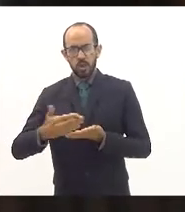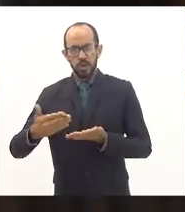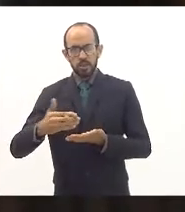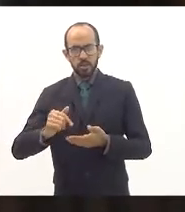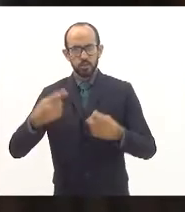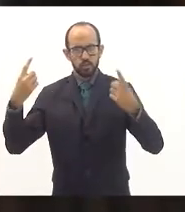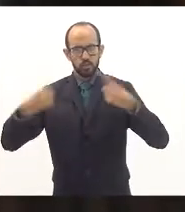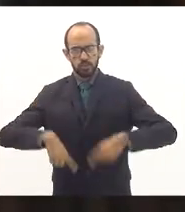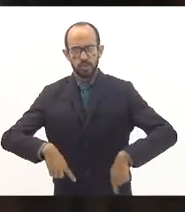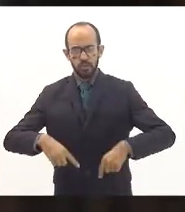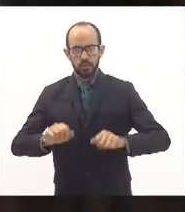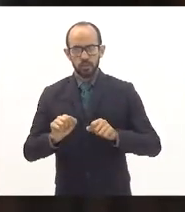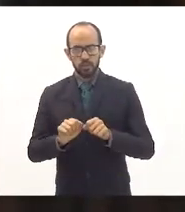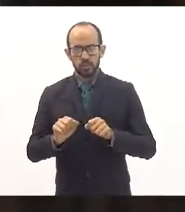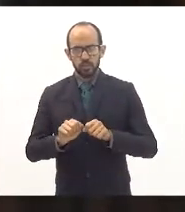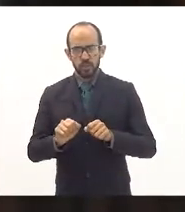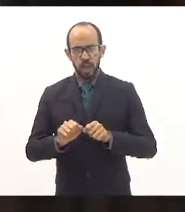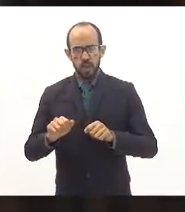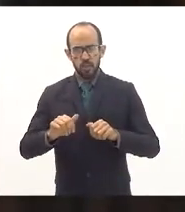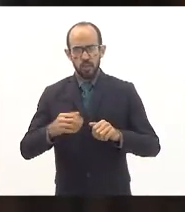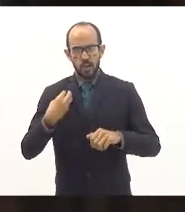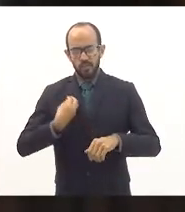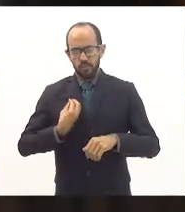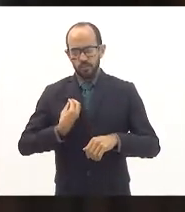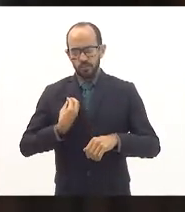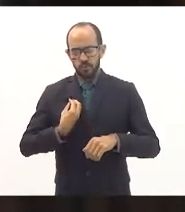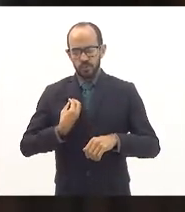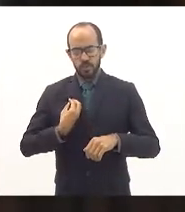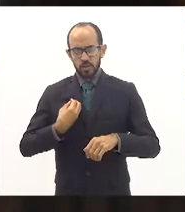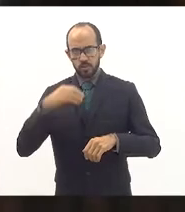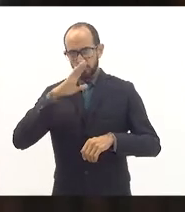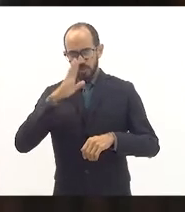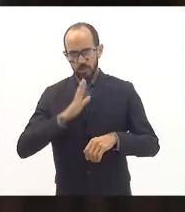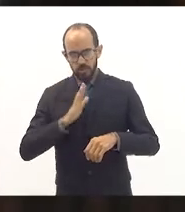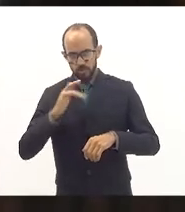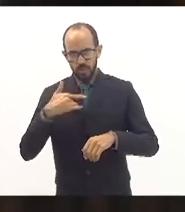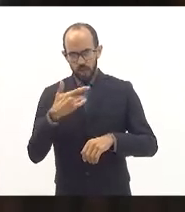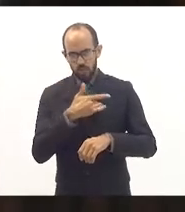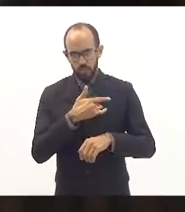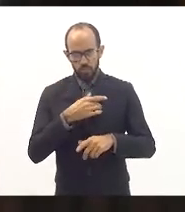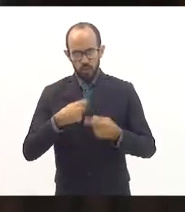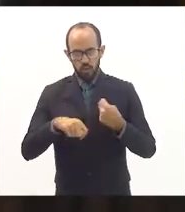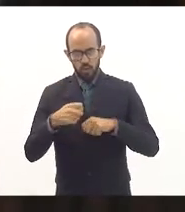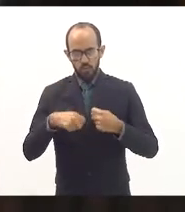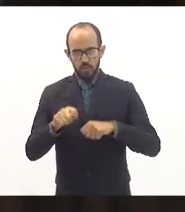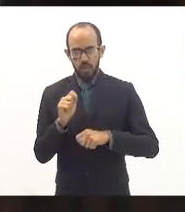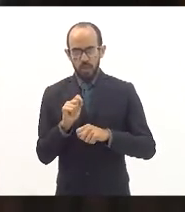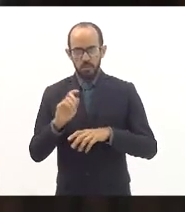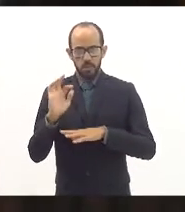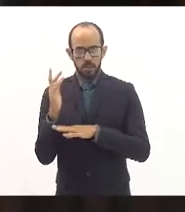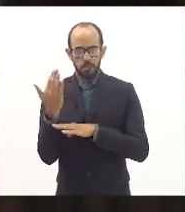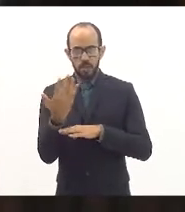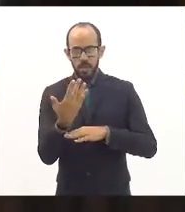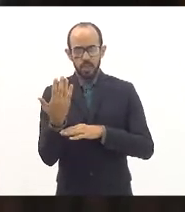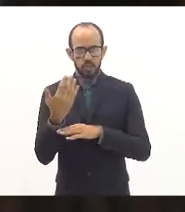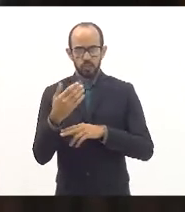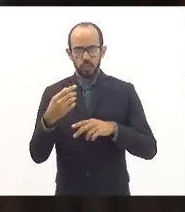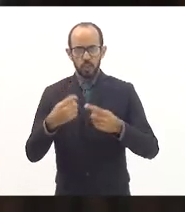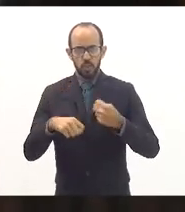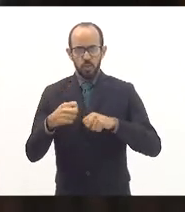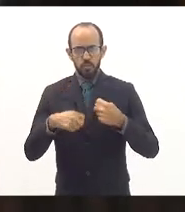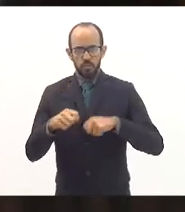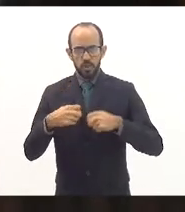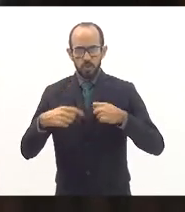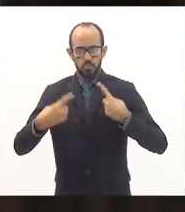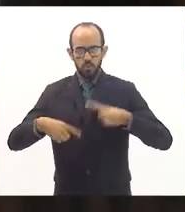vida dos brasileiros em 2021, como saúde, economia, meio ambiente, educação e política. Mais do que